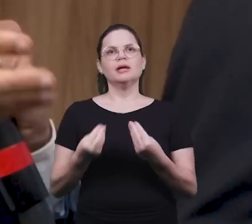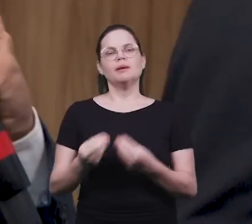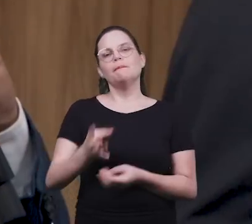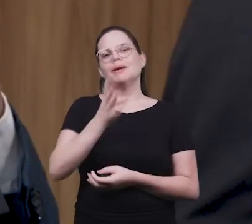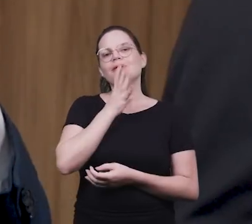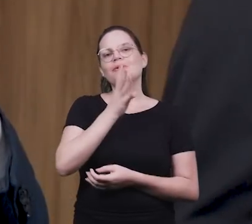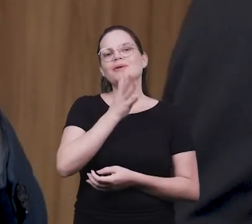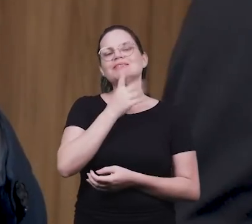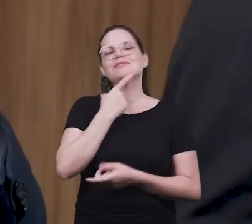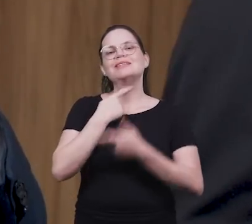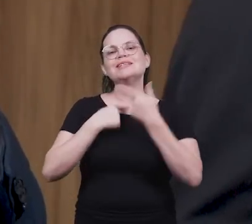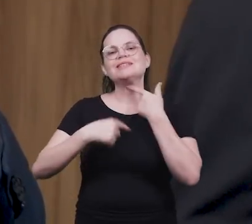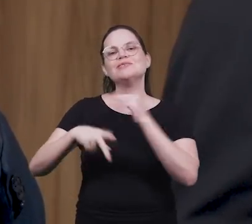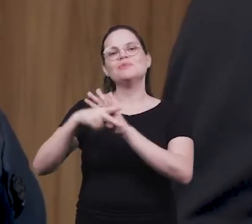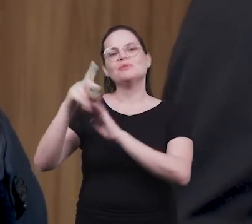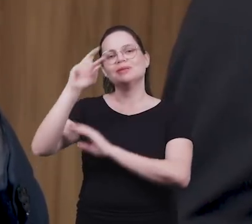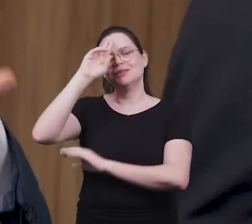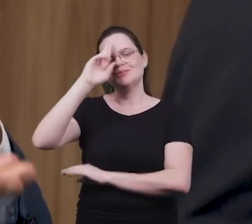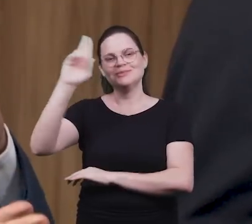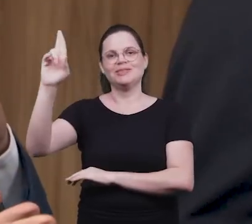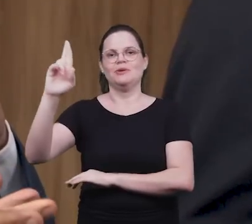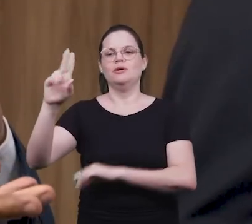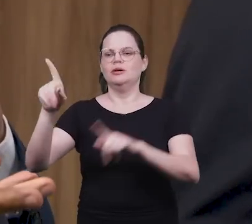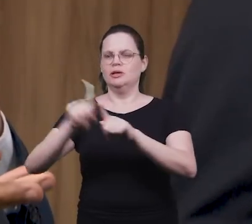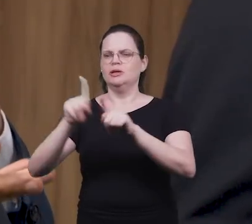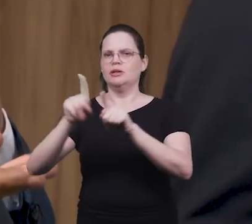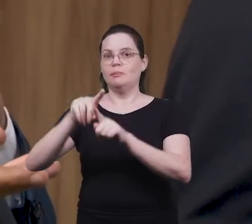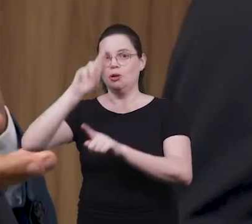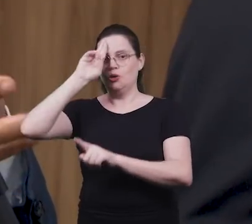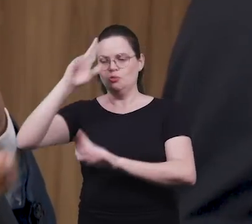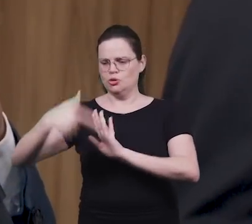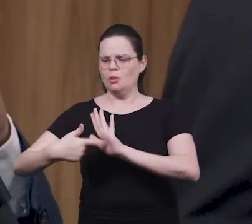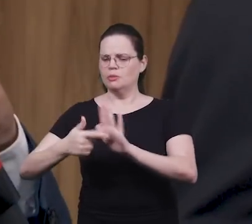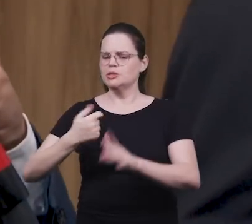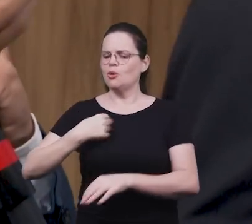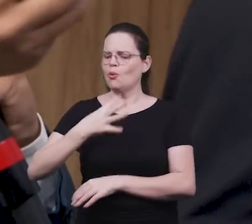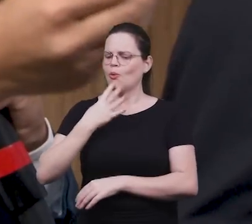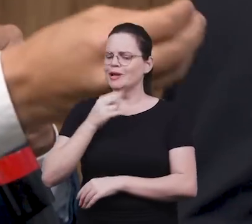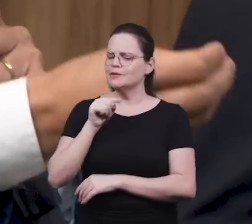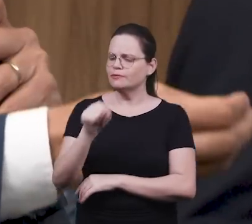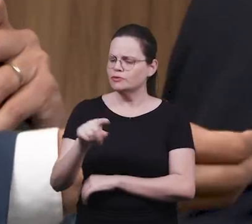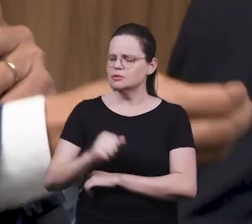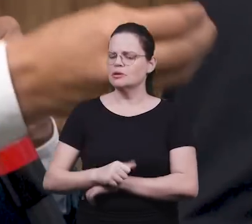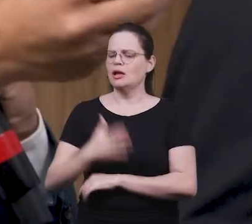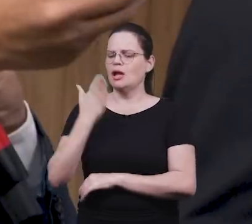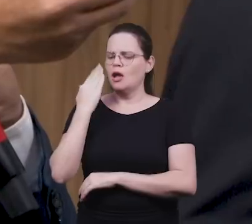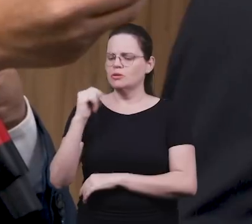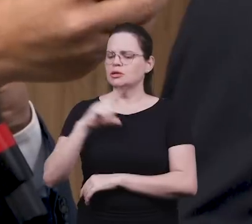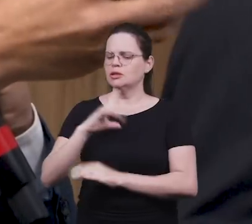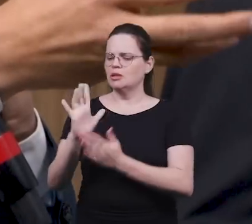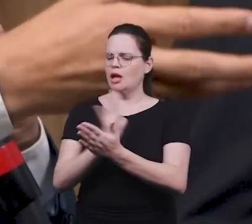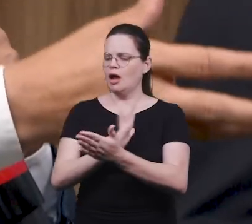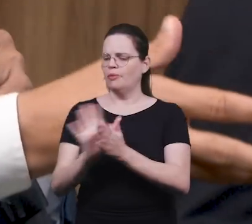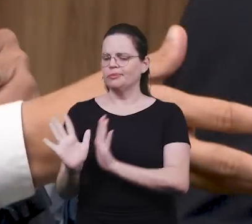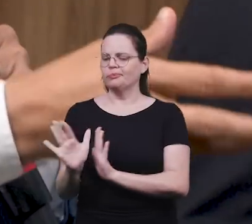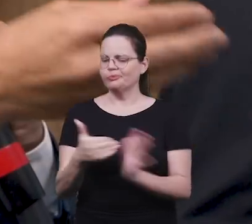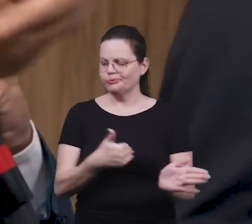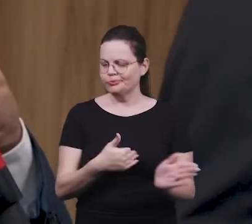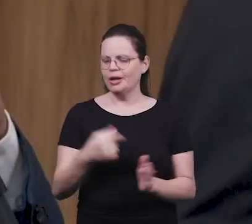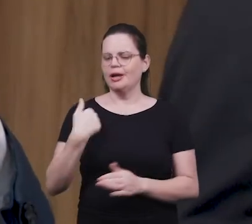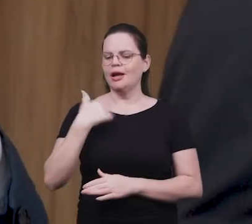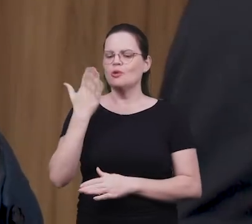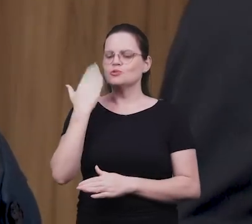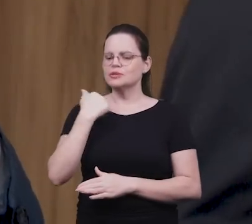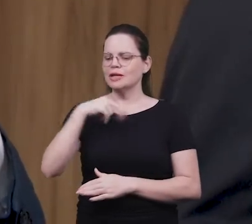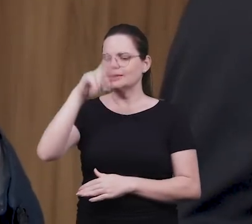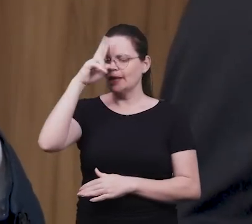Deus e mostrando que o Senhor também conhecia aquela igreja, sabia da infidelidade da igreja histórica, mas